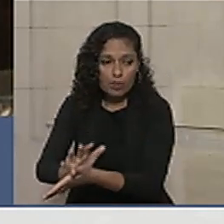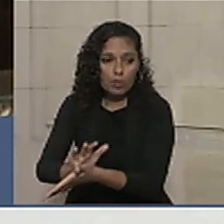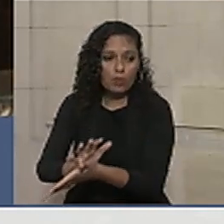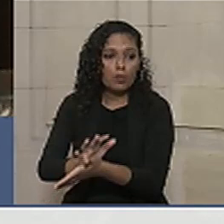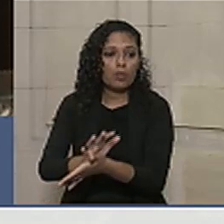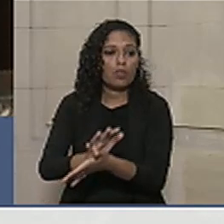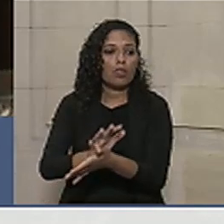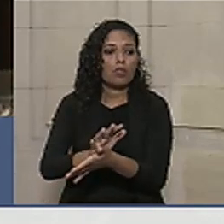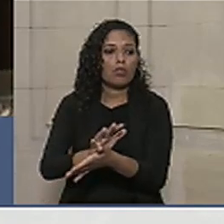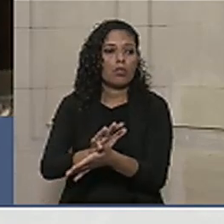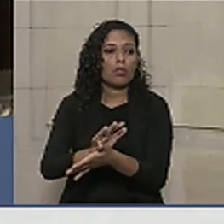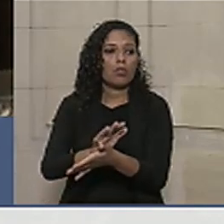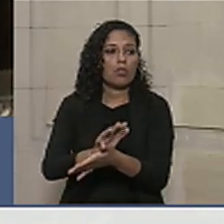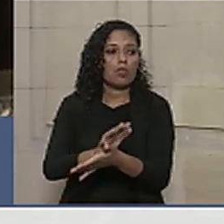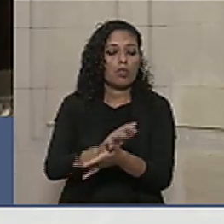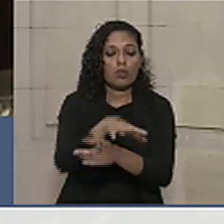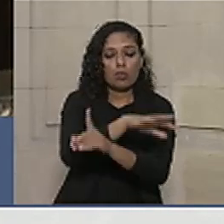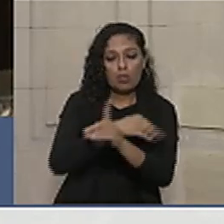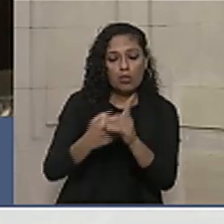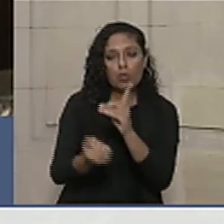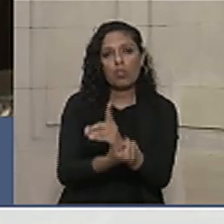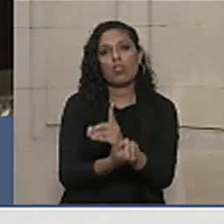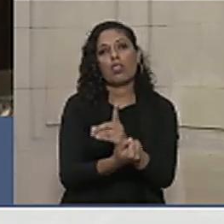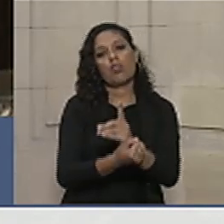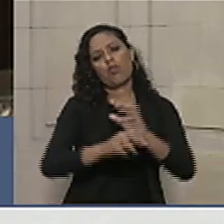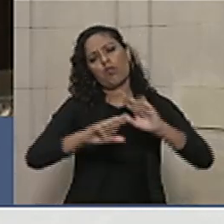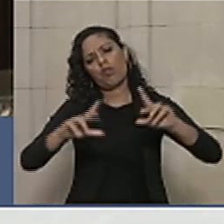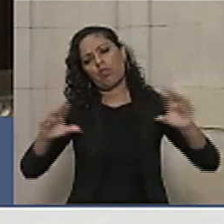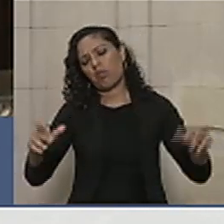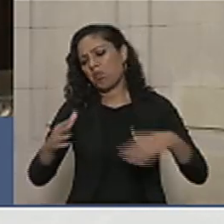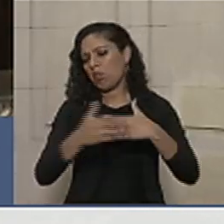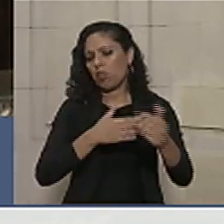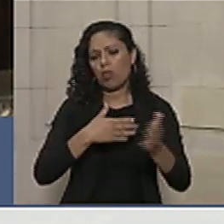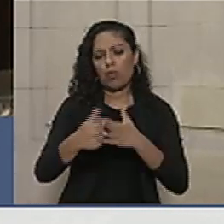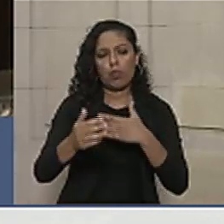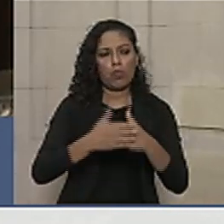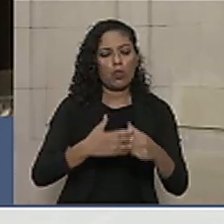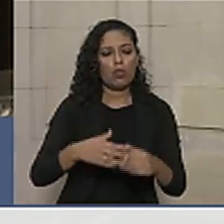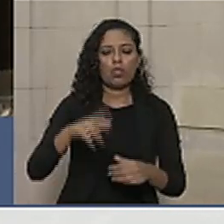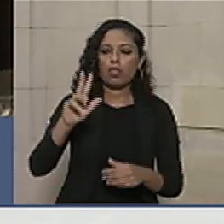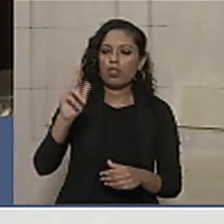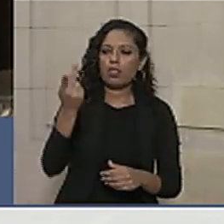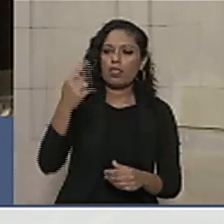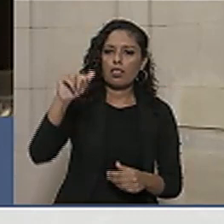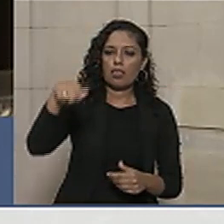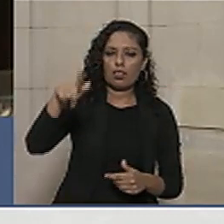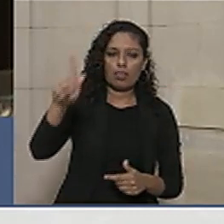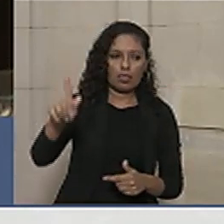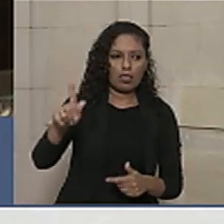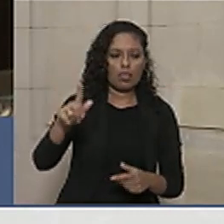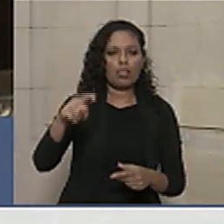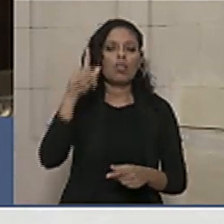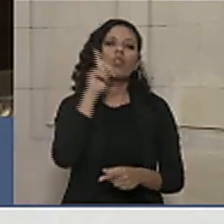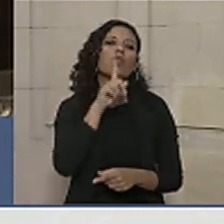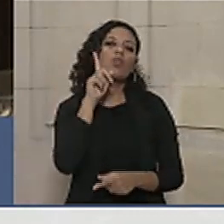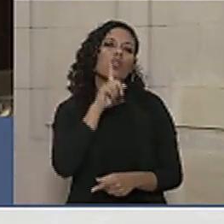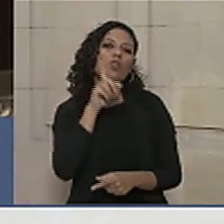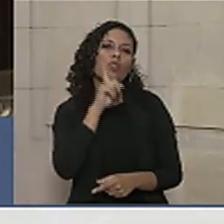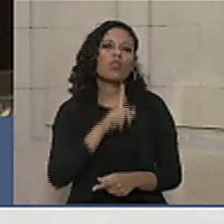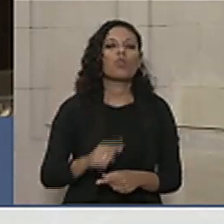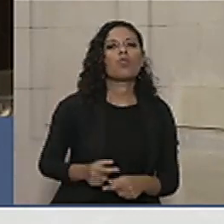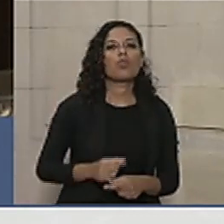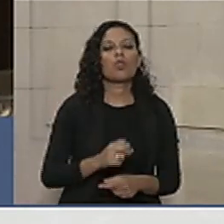suas respectivas sociedades. Quer seja Martin Luther King nos Estados